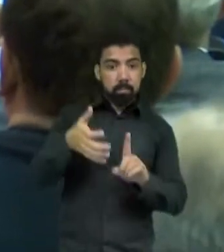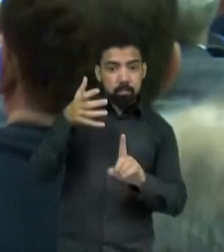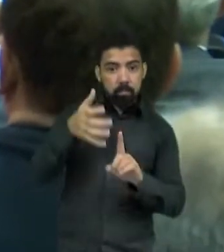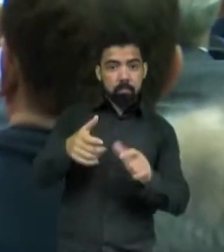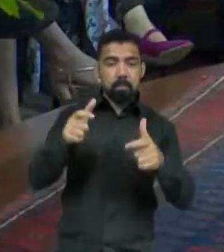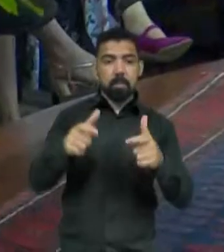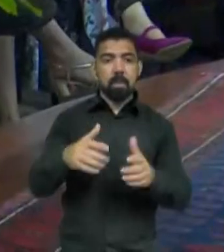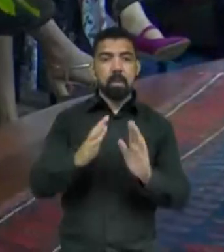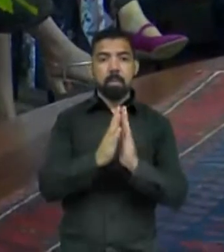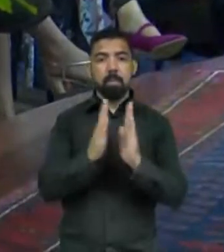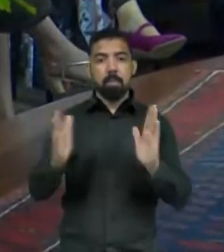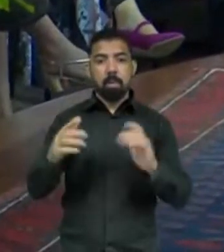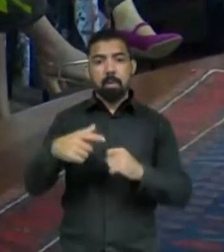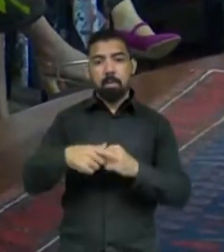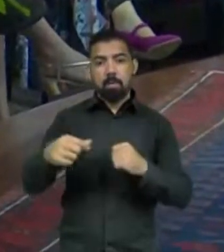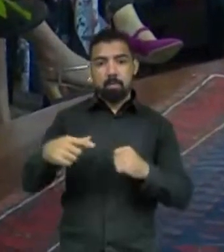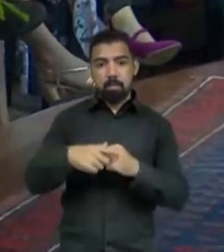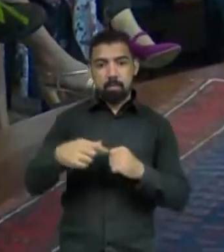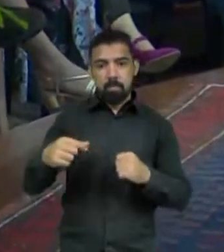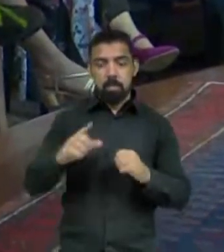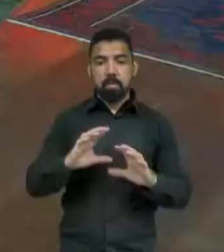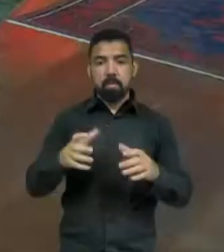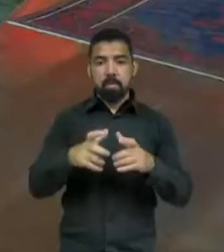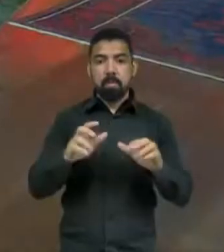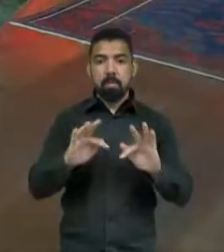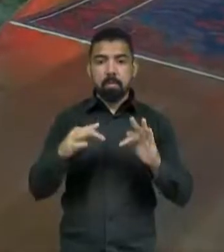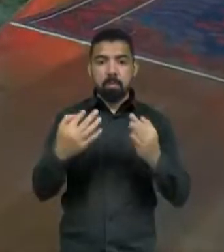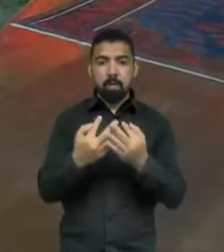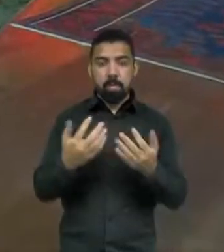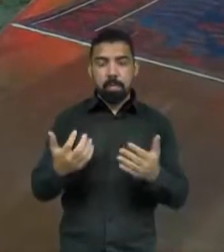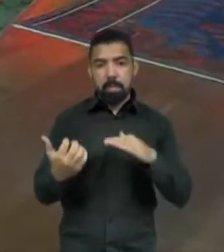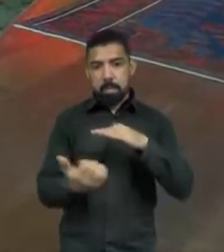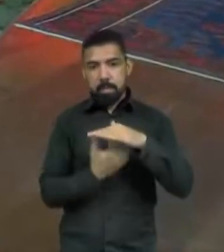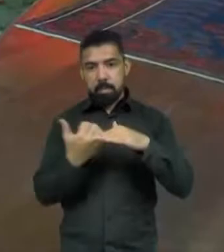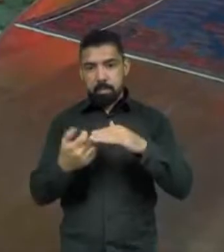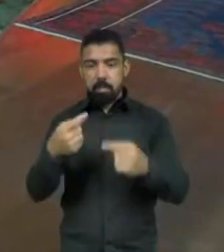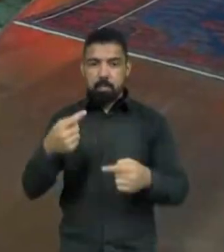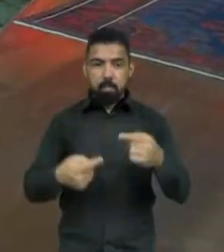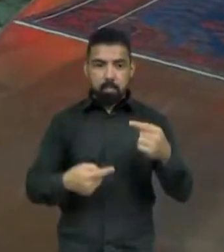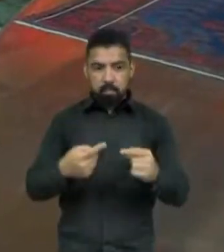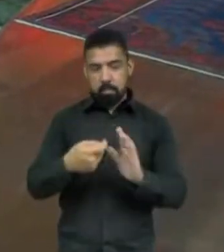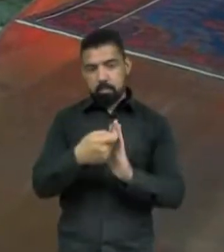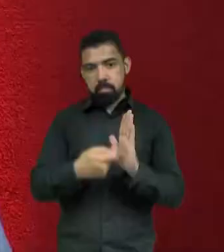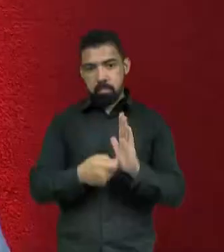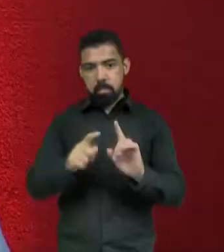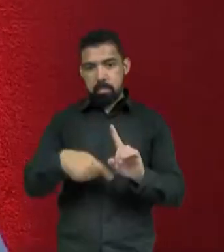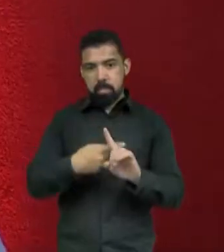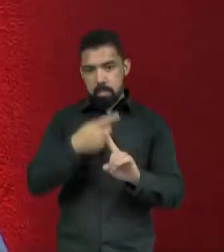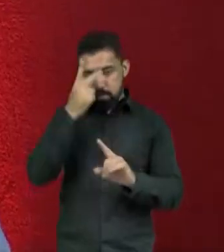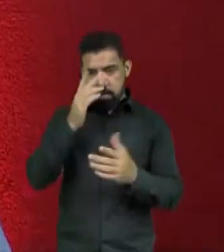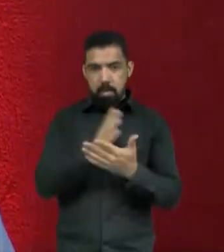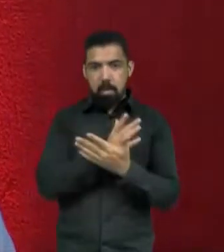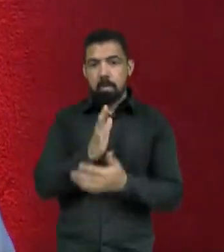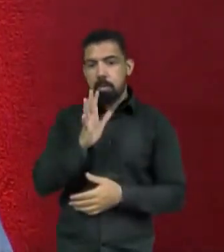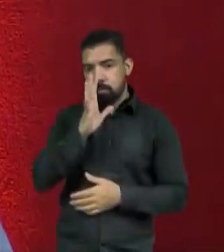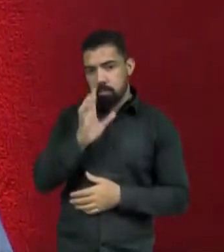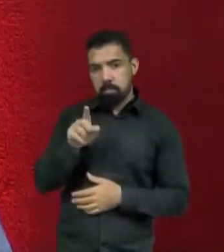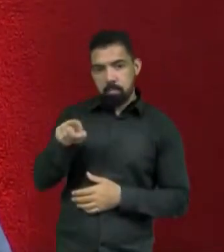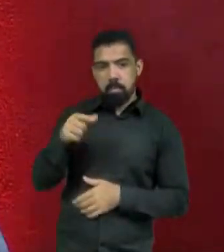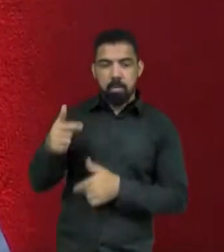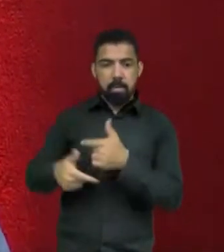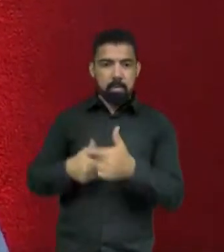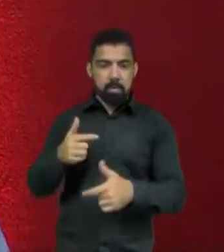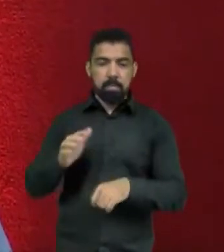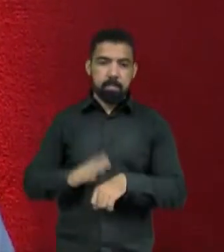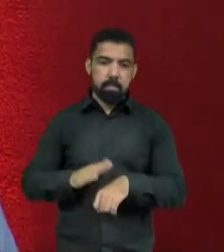da Unifor reuniu familiares, empresários, políticos, escritores e admiradores. O trabalho realizado pelo